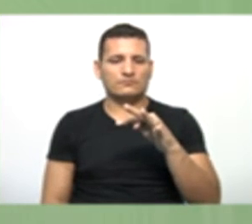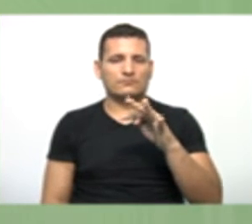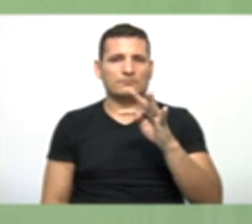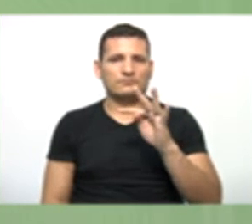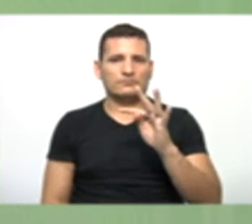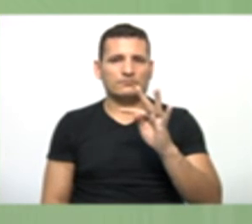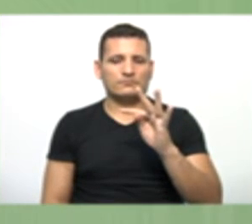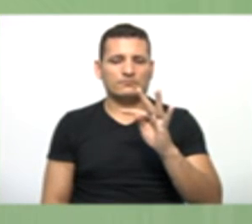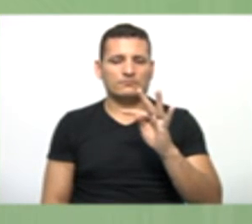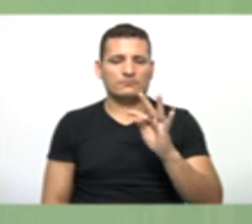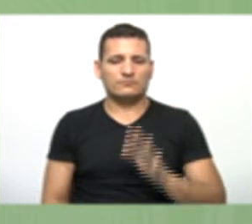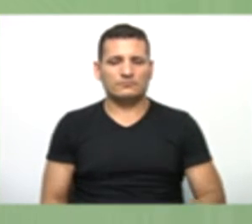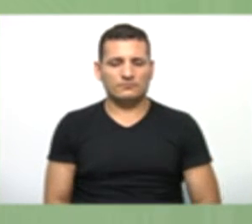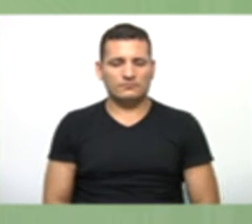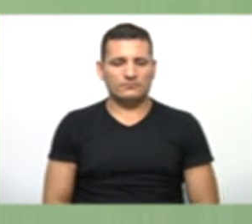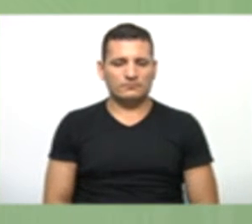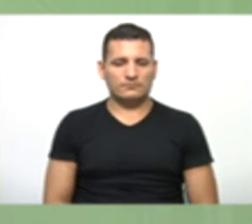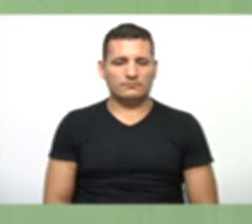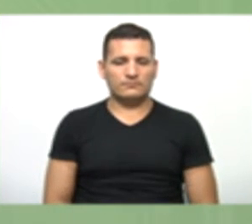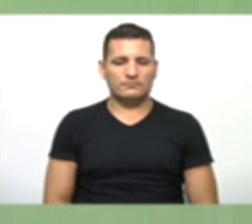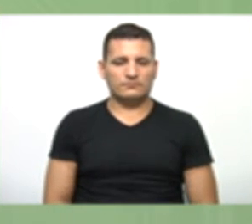é uma parcela de R$